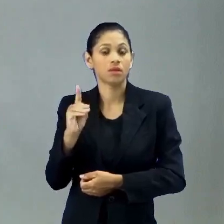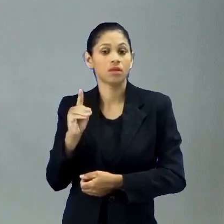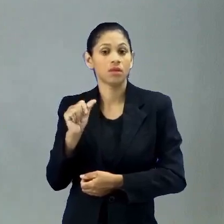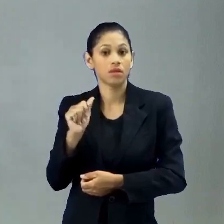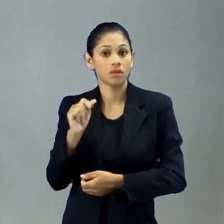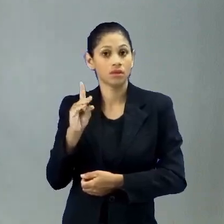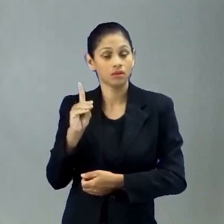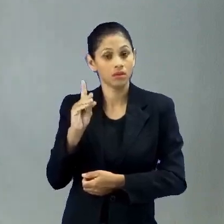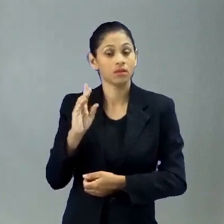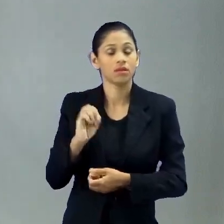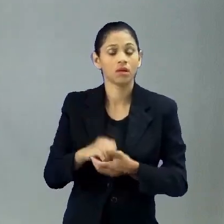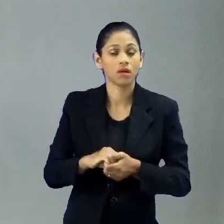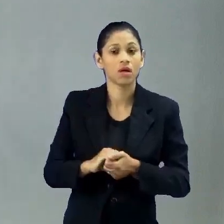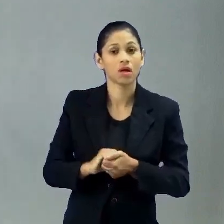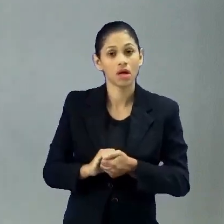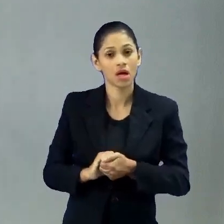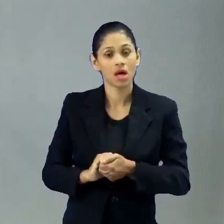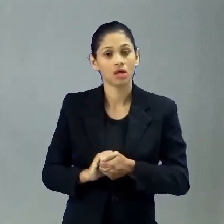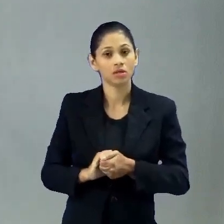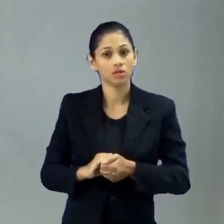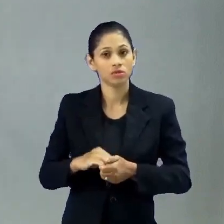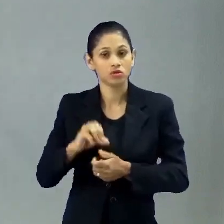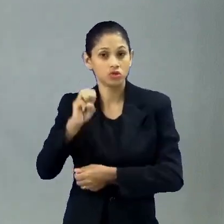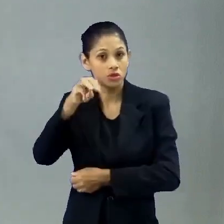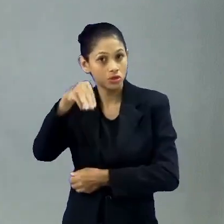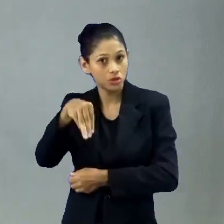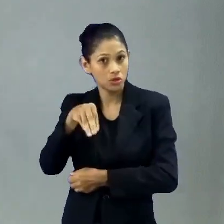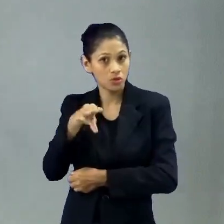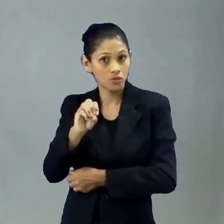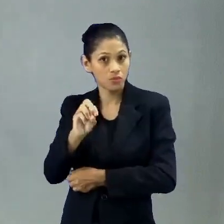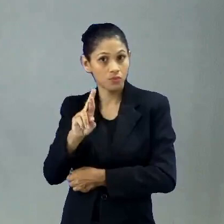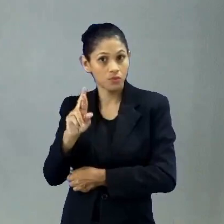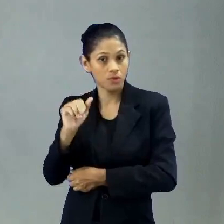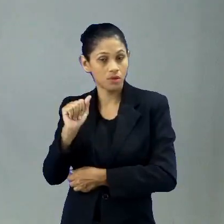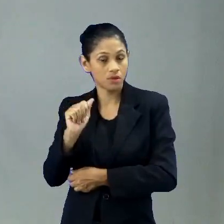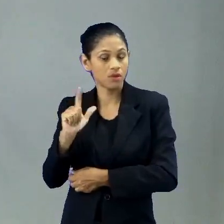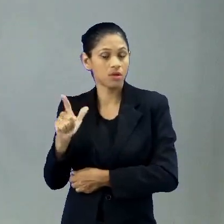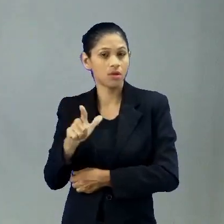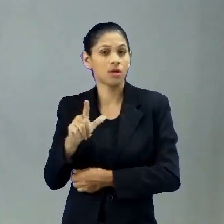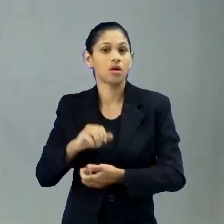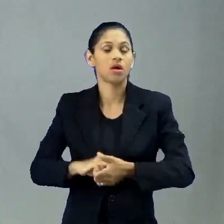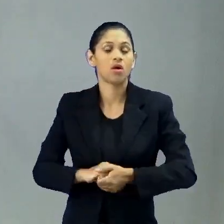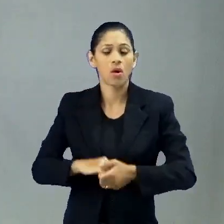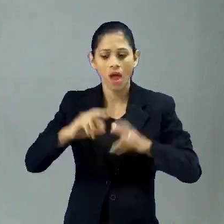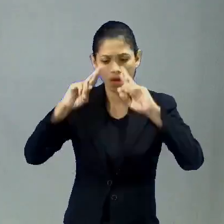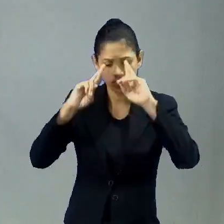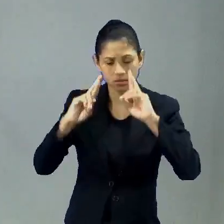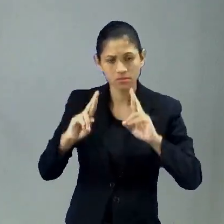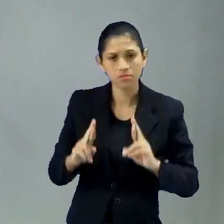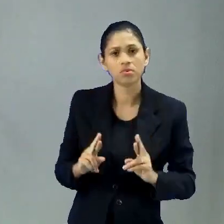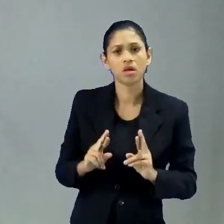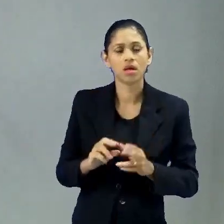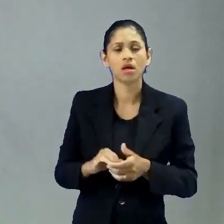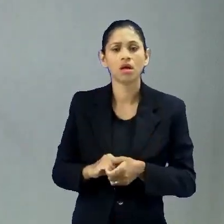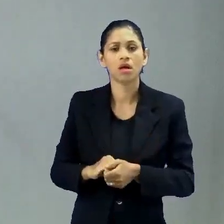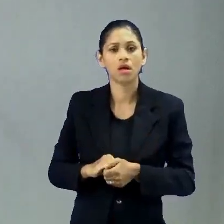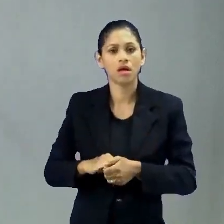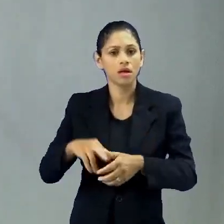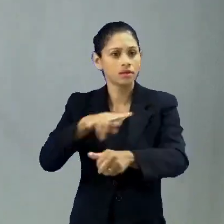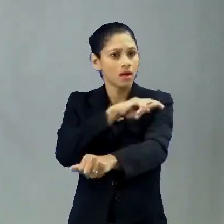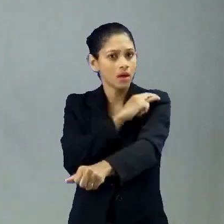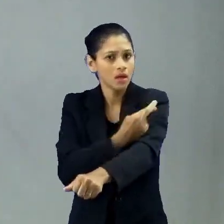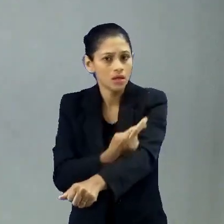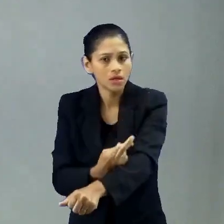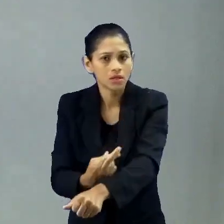da pessoa que eu sou. Com os meus pensamentos, com as minhas preferências partidárias, com a minha crença religiosa e